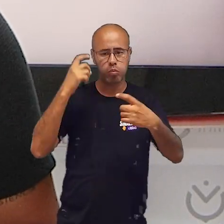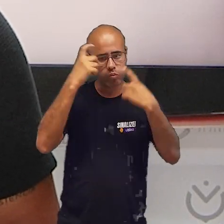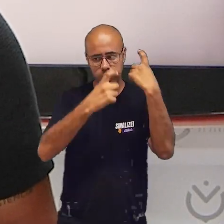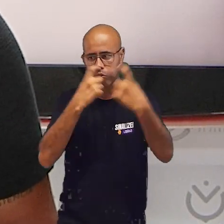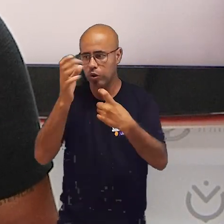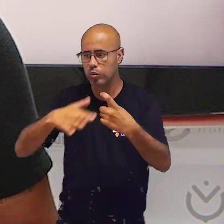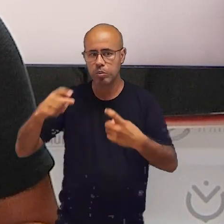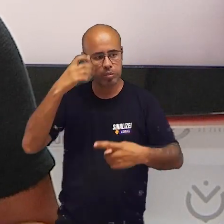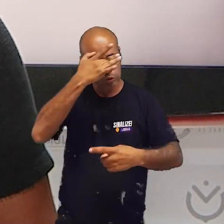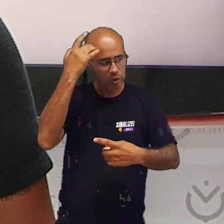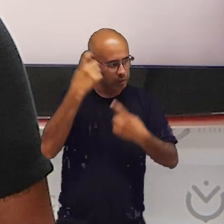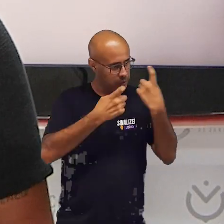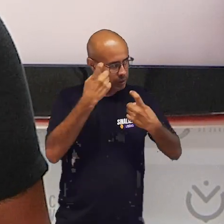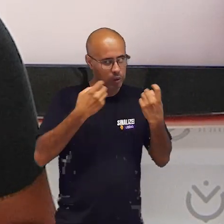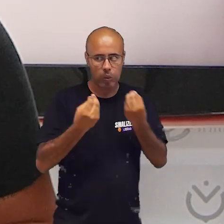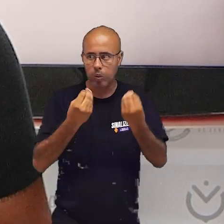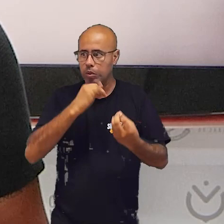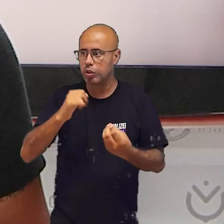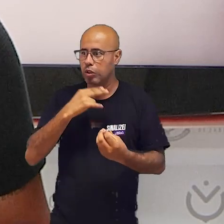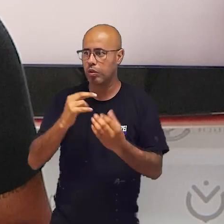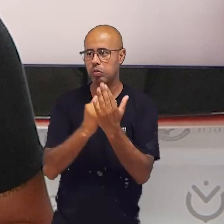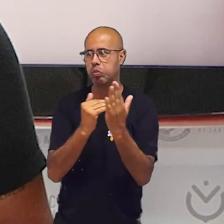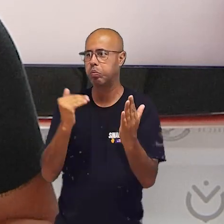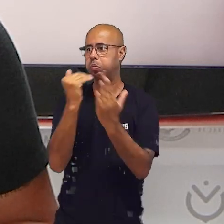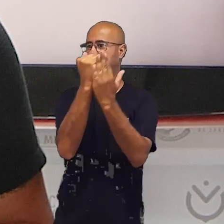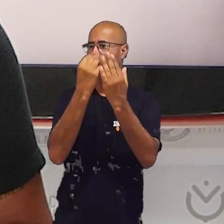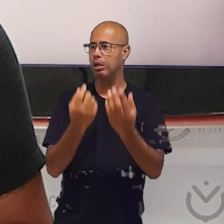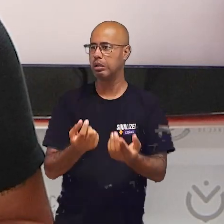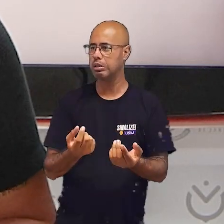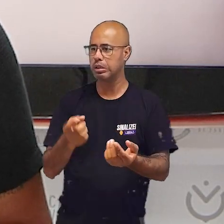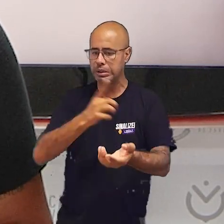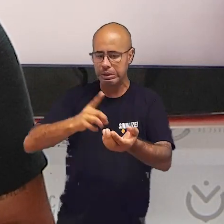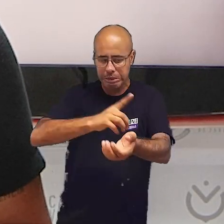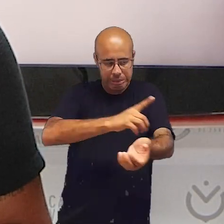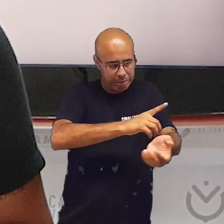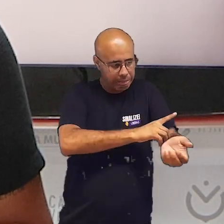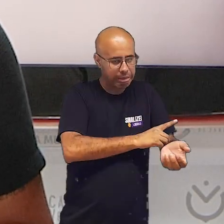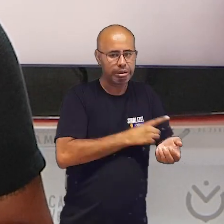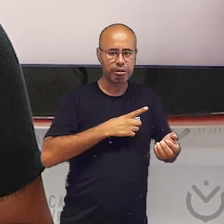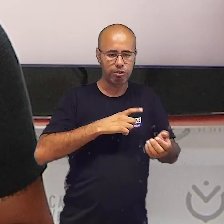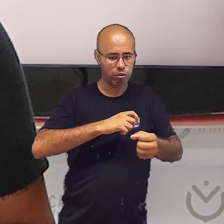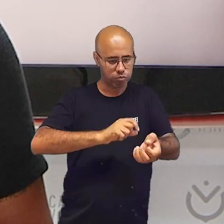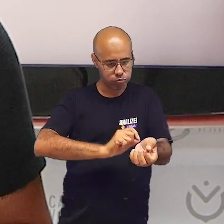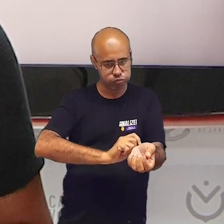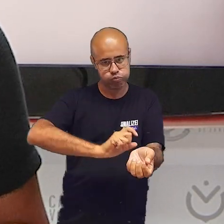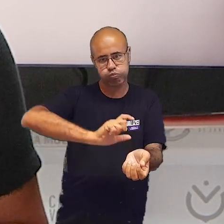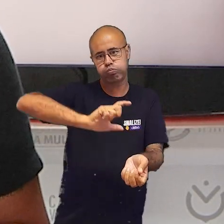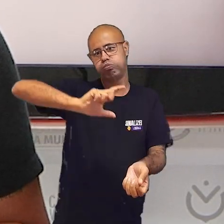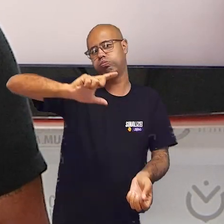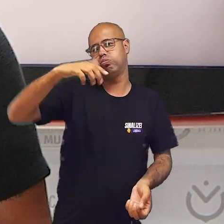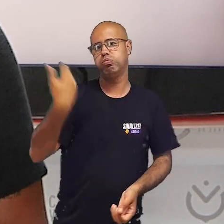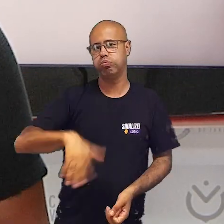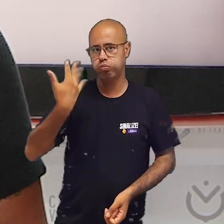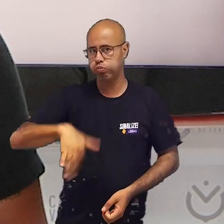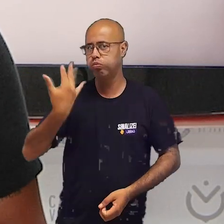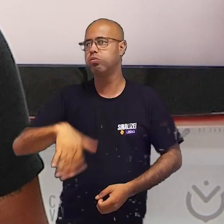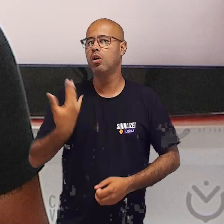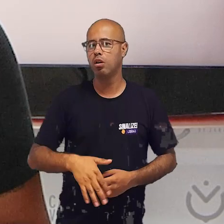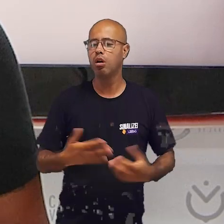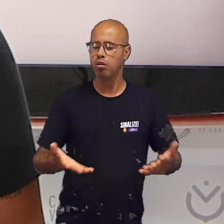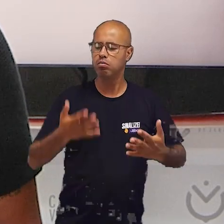motivo crescente de preocupação em Jaraguá do Sul especialmente diante do aumento dos casos relatados